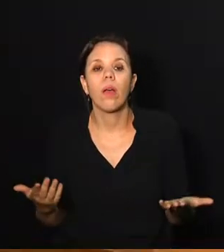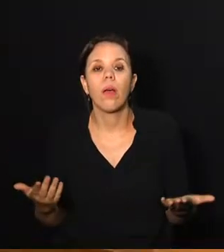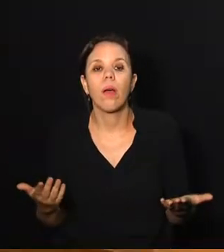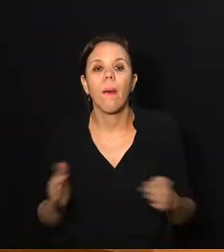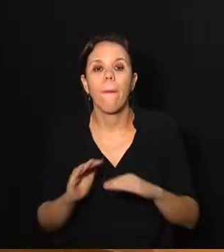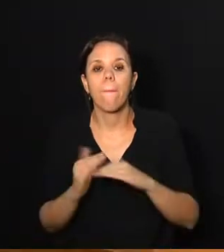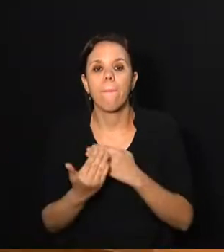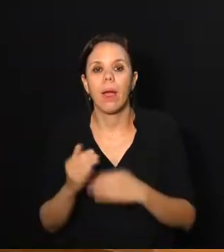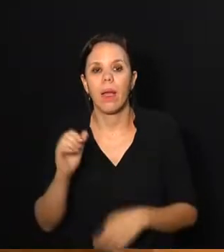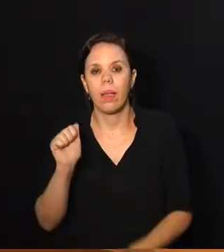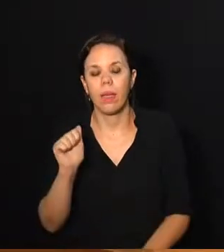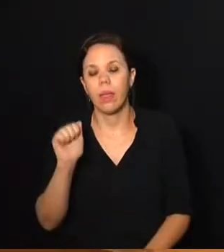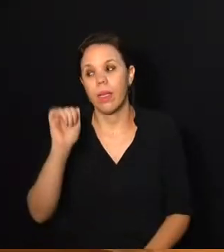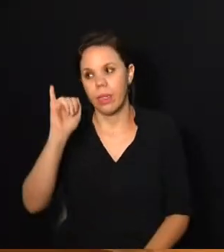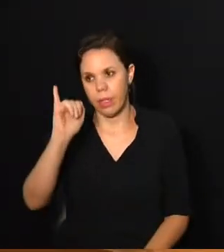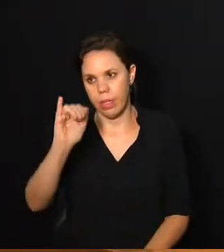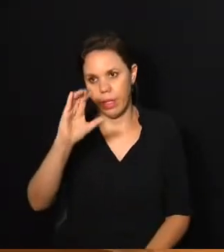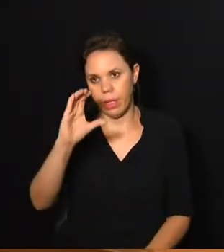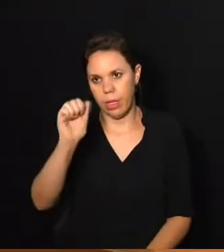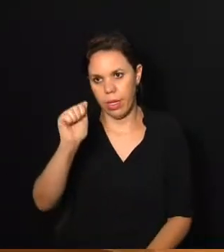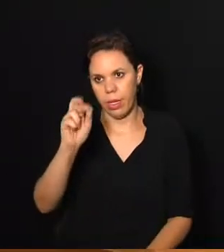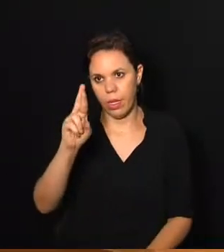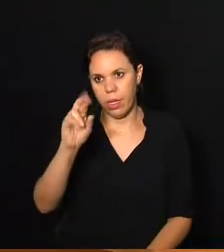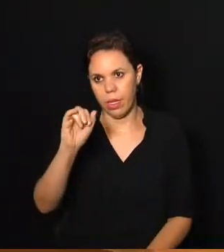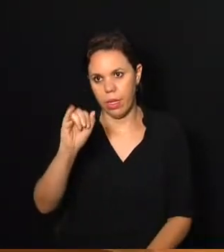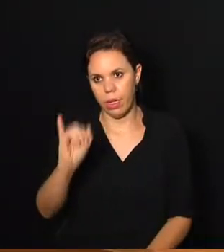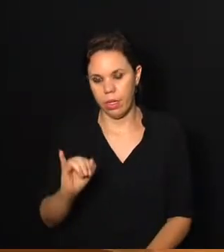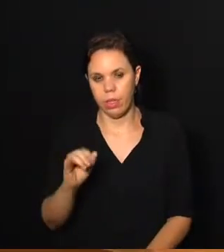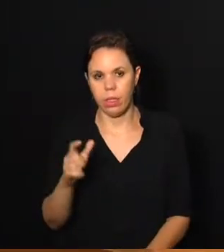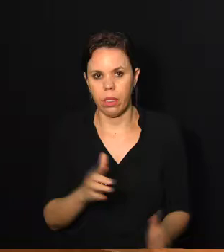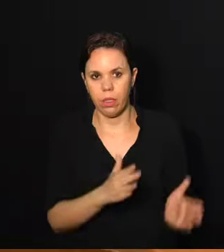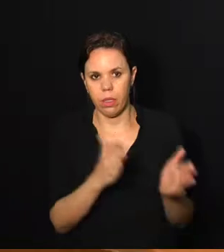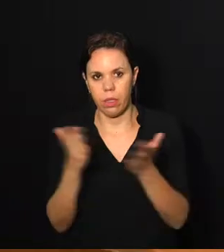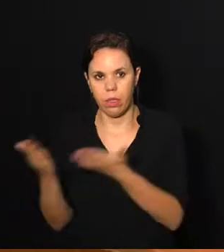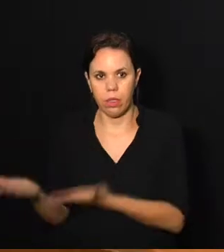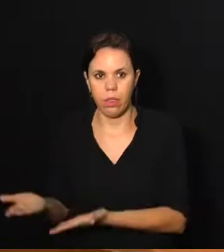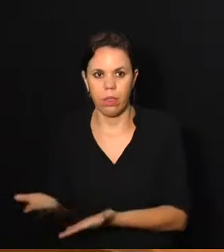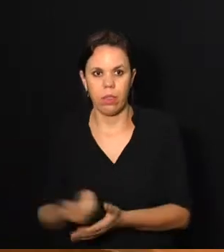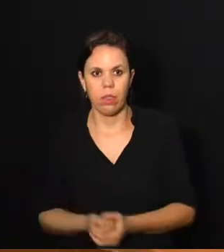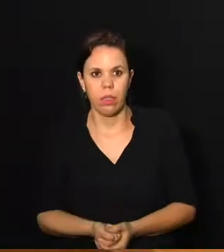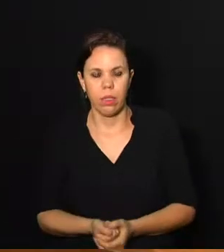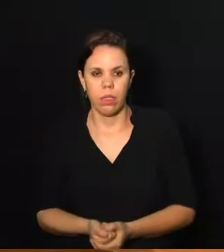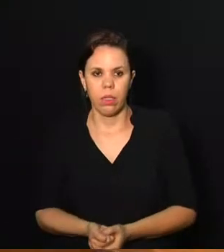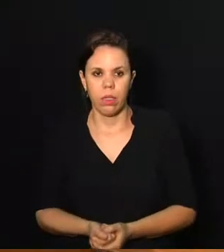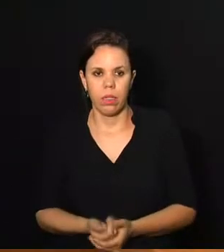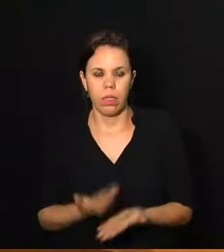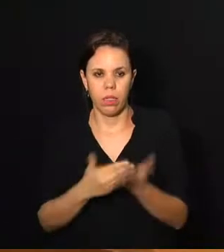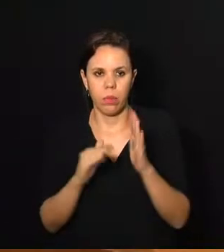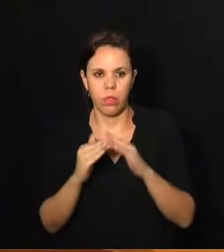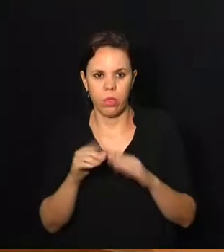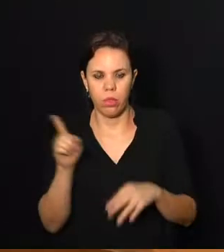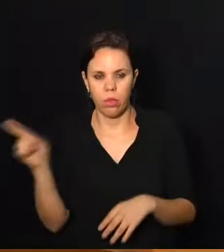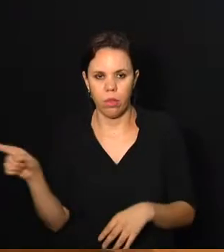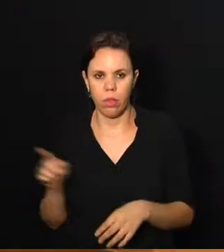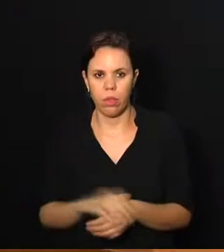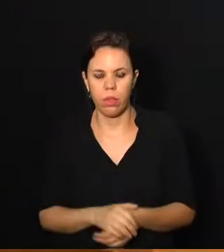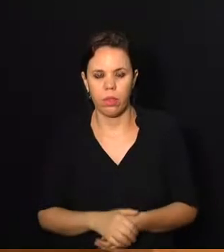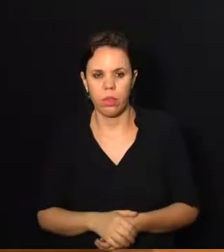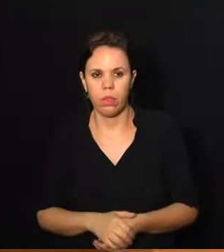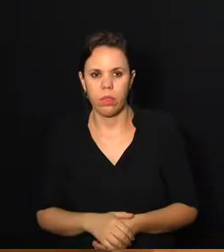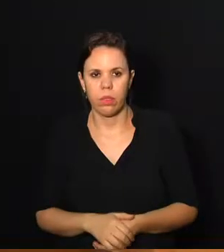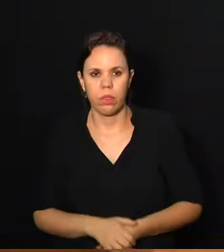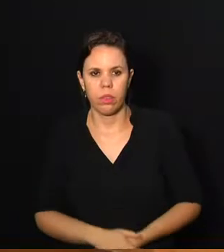onde? Próximo de algum outro equipamento? Ele fica ao lado de uma escola, né? Então